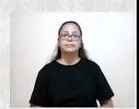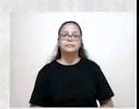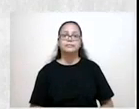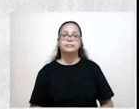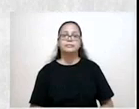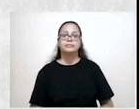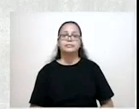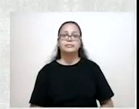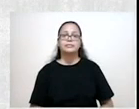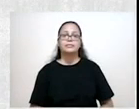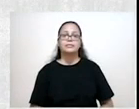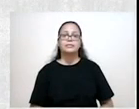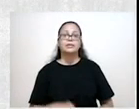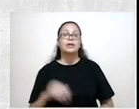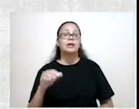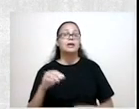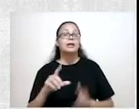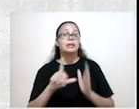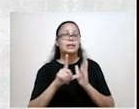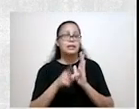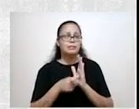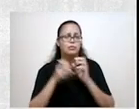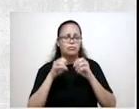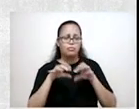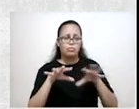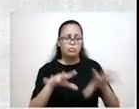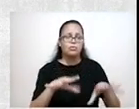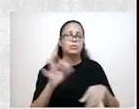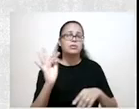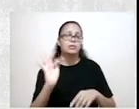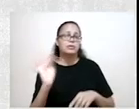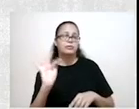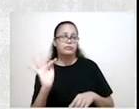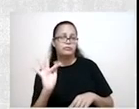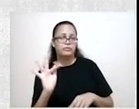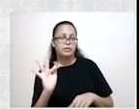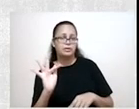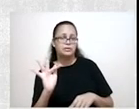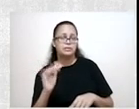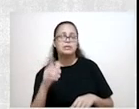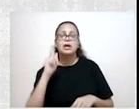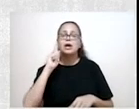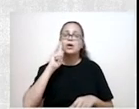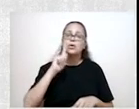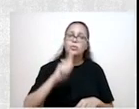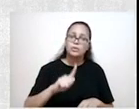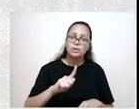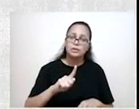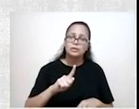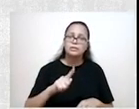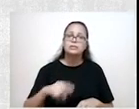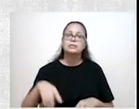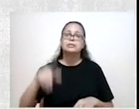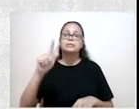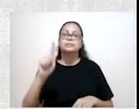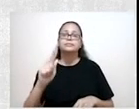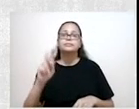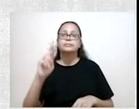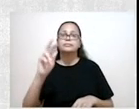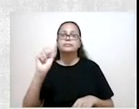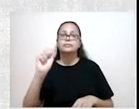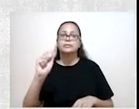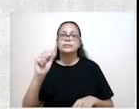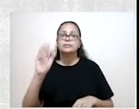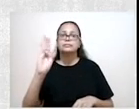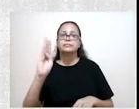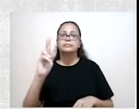Depois de ocupar a França, os alemães partiram para a conquista da Grã-Bretanha. Como o país se situa em uma ilha, Hitler tentou